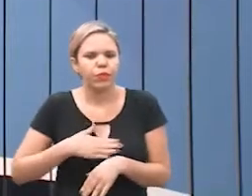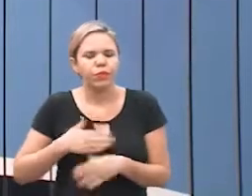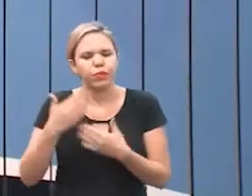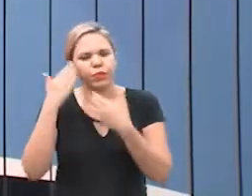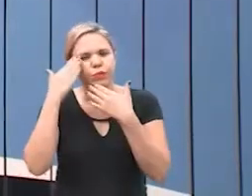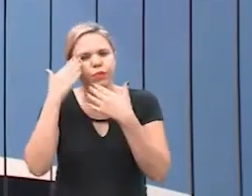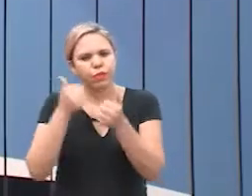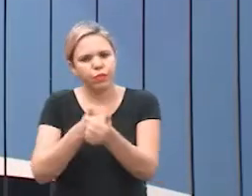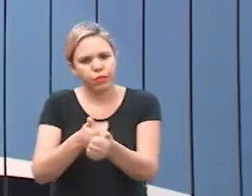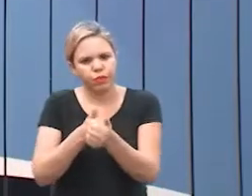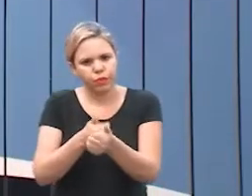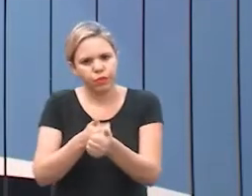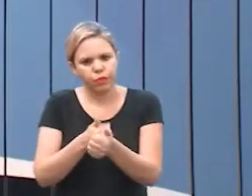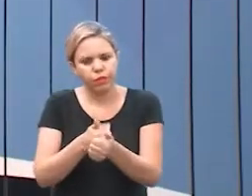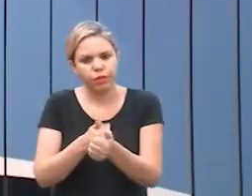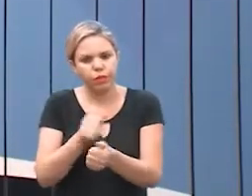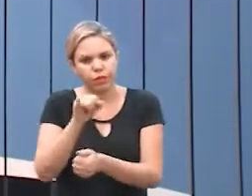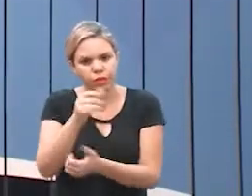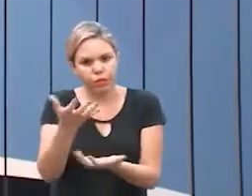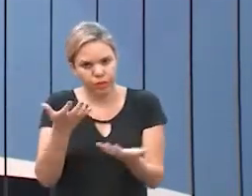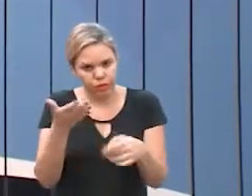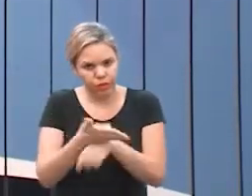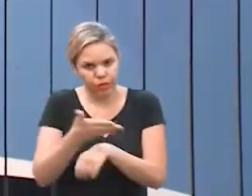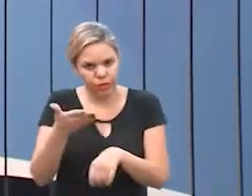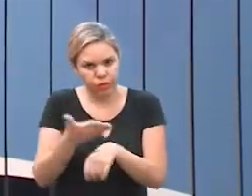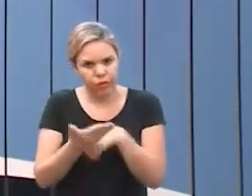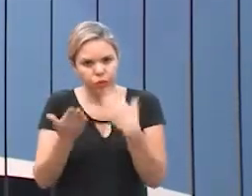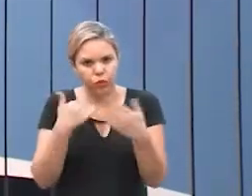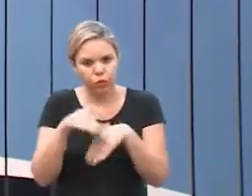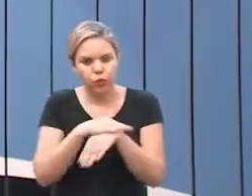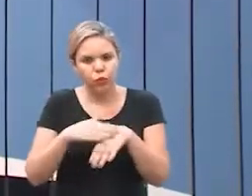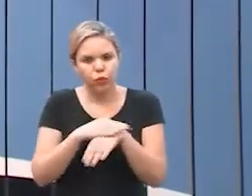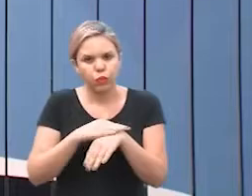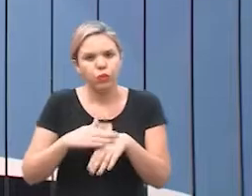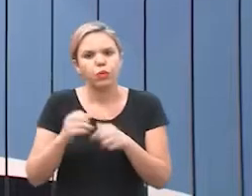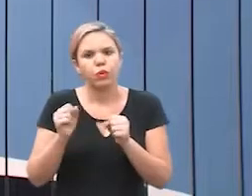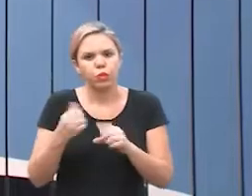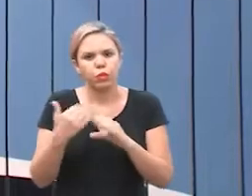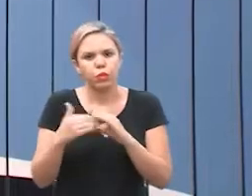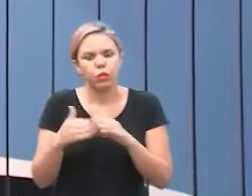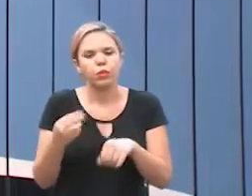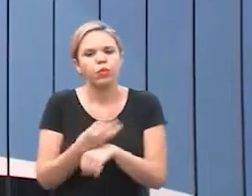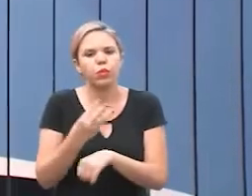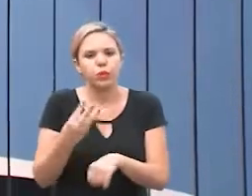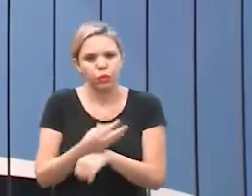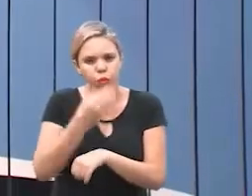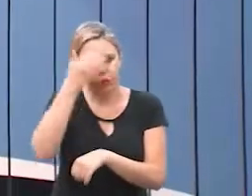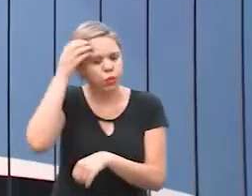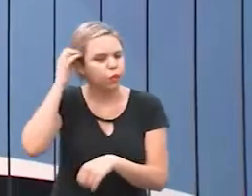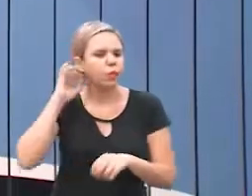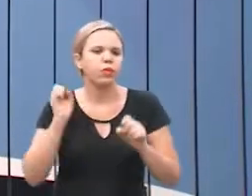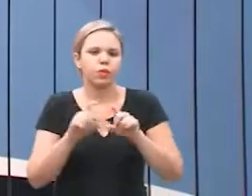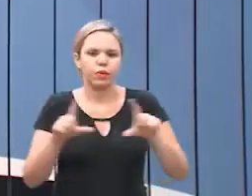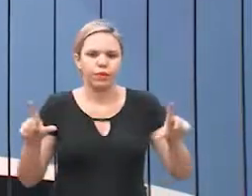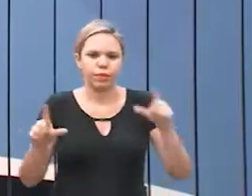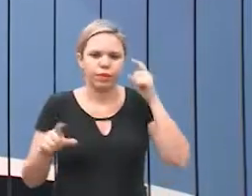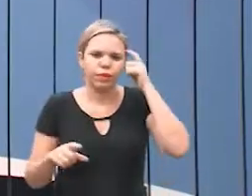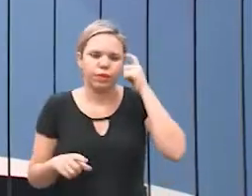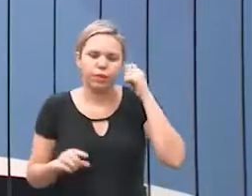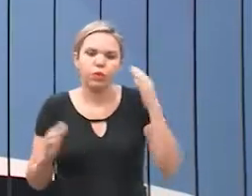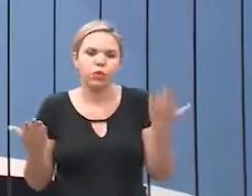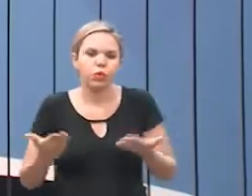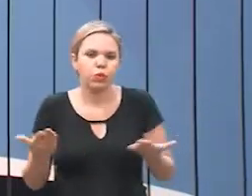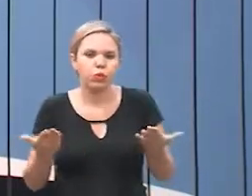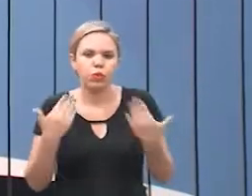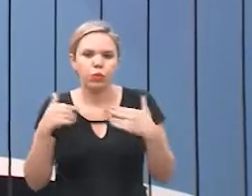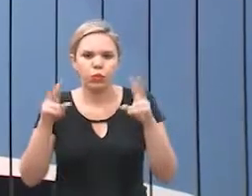Muito obrigada pela sua companhia. Se você quiser participar dessa roda de conversa, é só mandar um WhatsApp que aparece aí na sua tela.